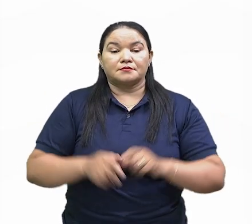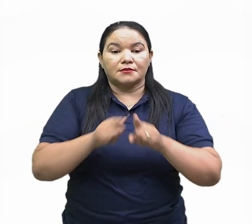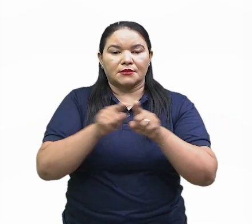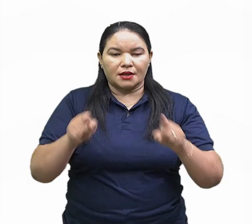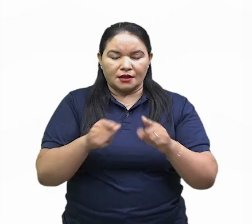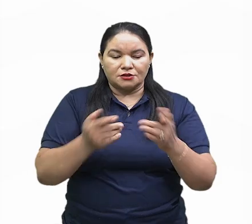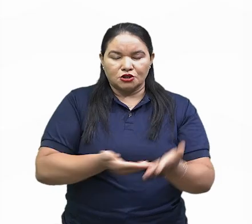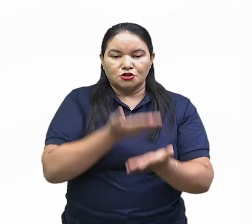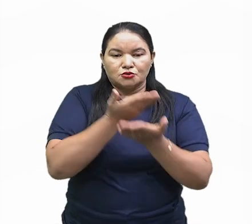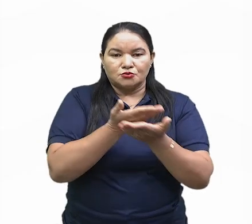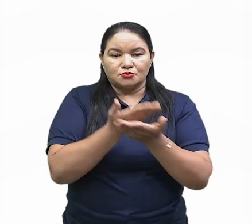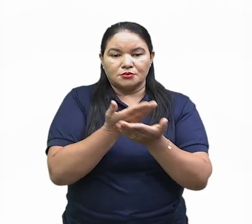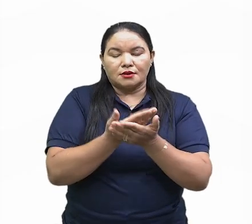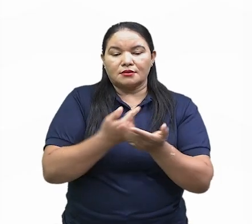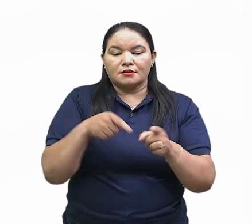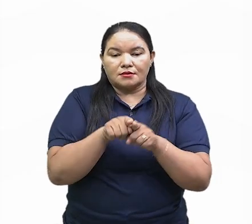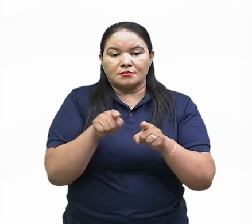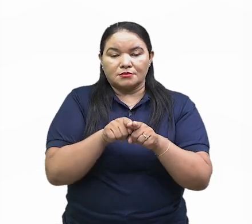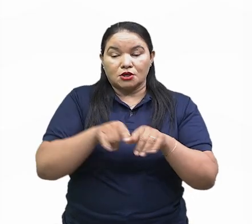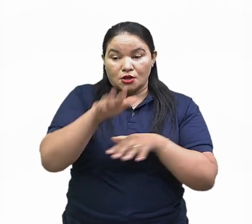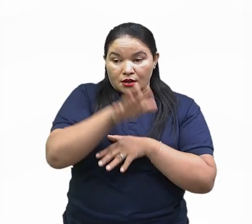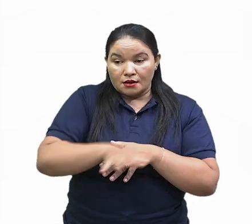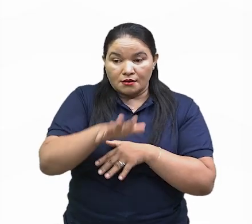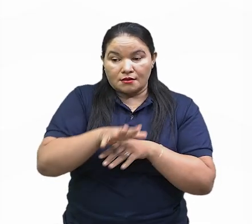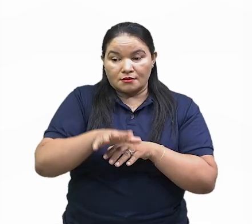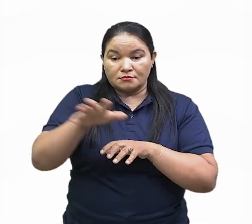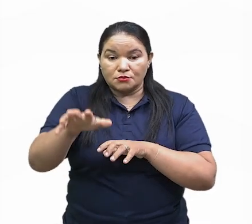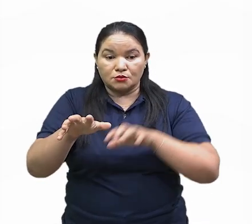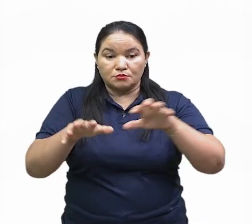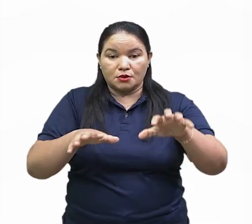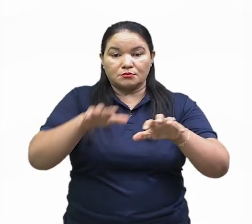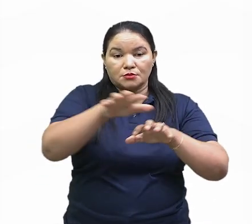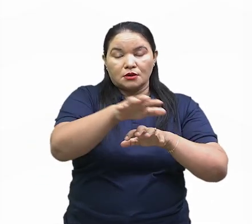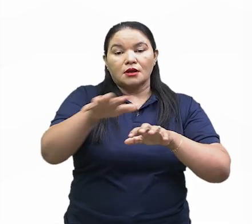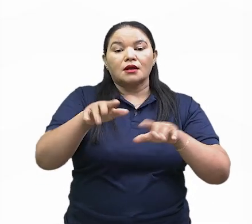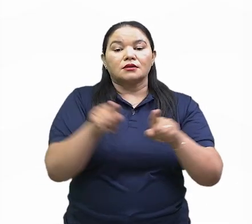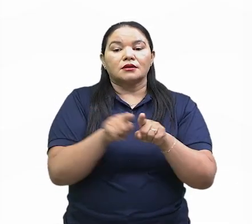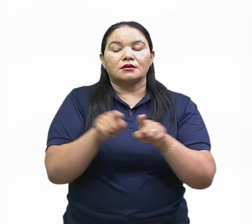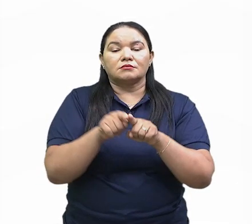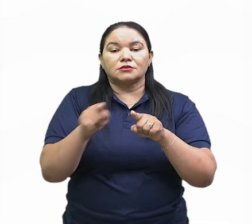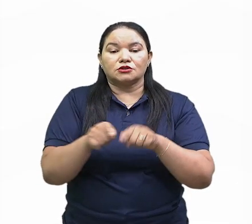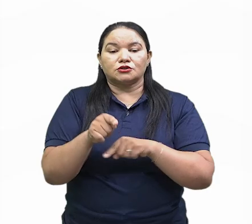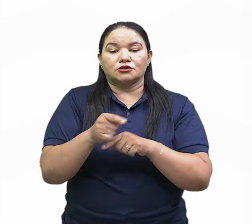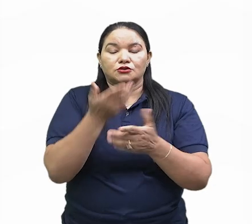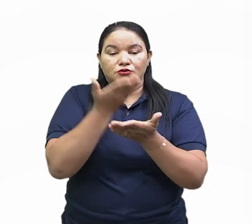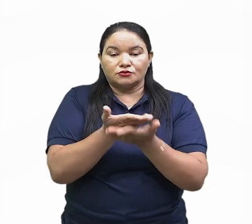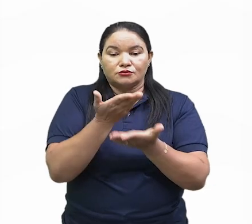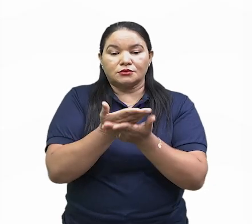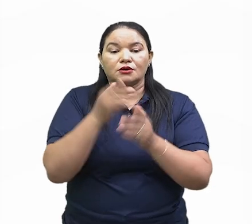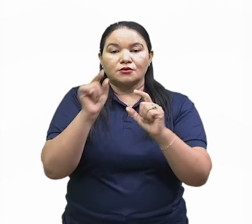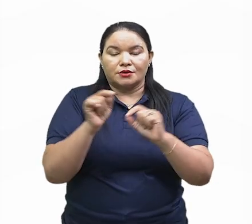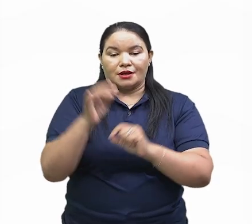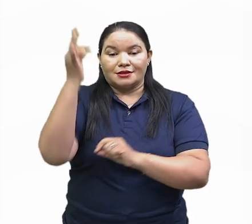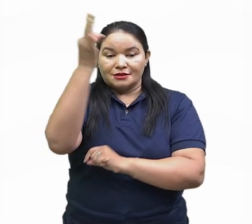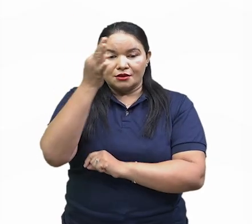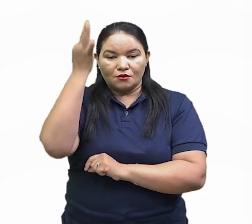de estudar aí sobre essa distribuição espacial, gente, também nós estudaremos sobre as